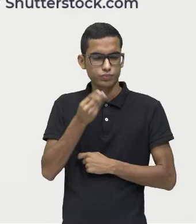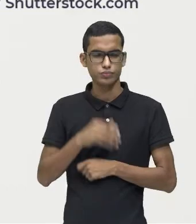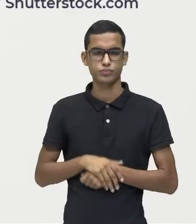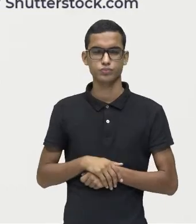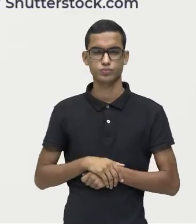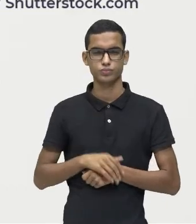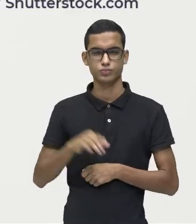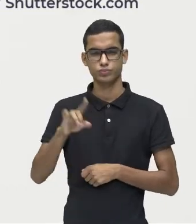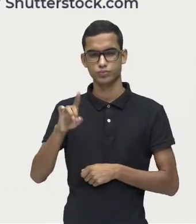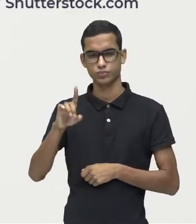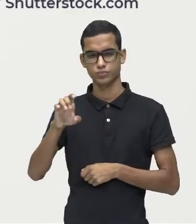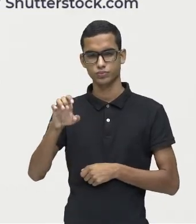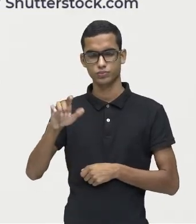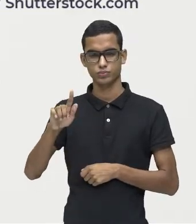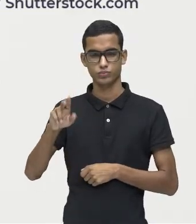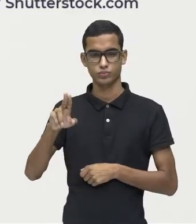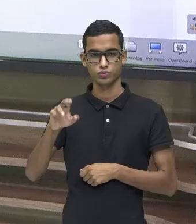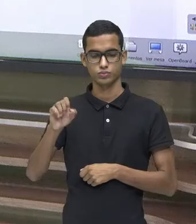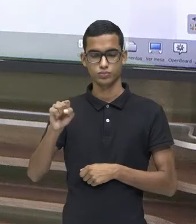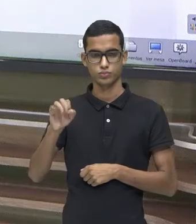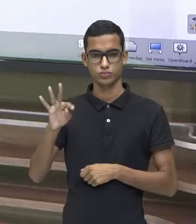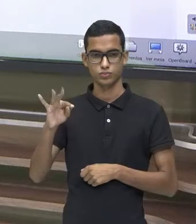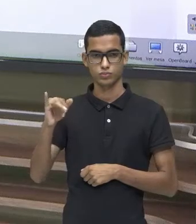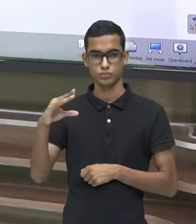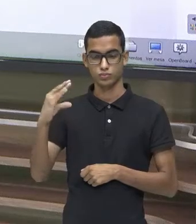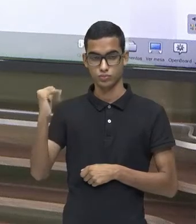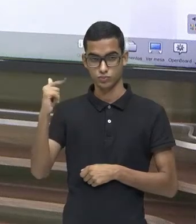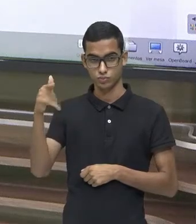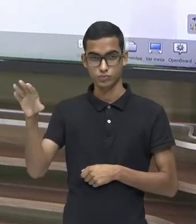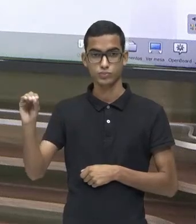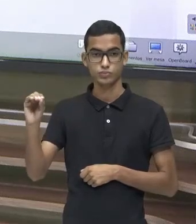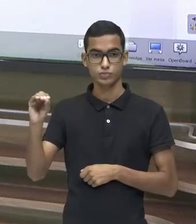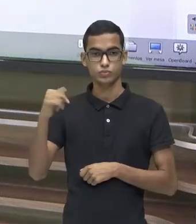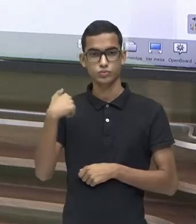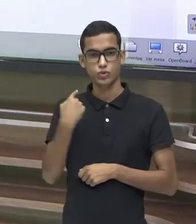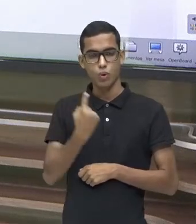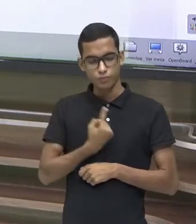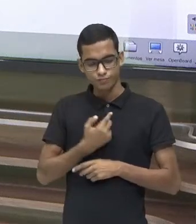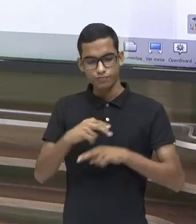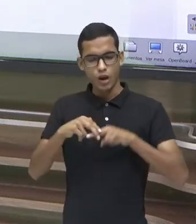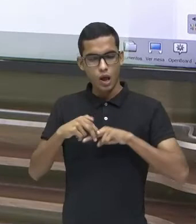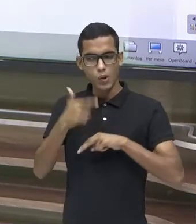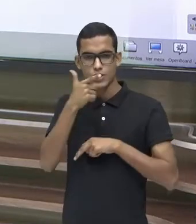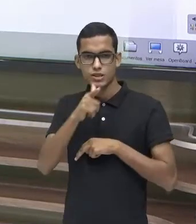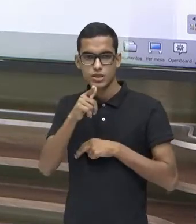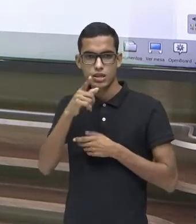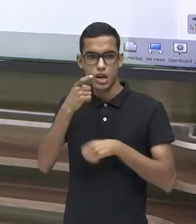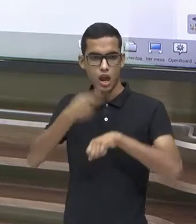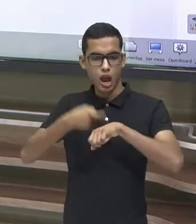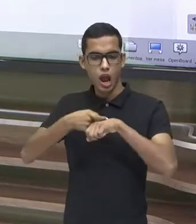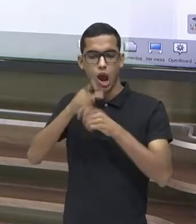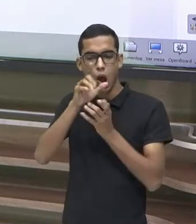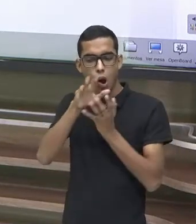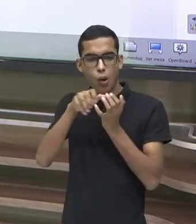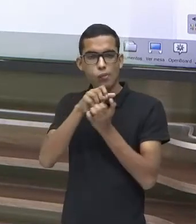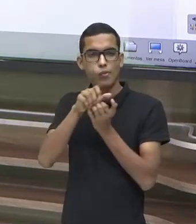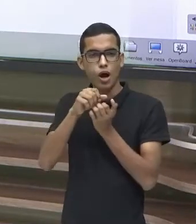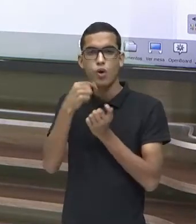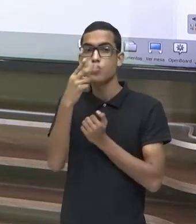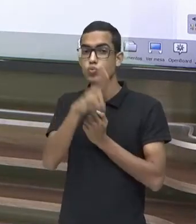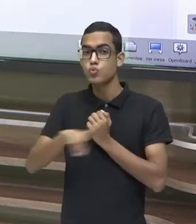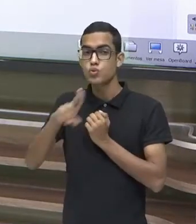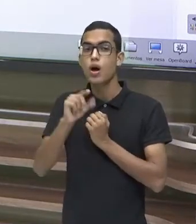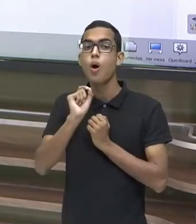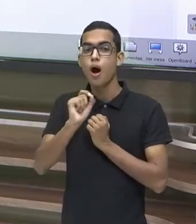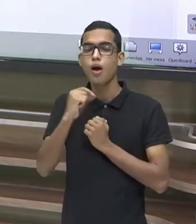gente precisa ali mastigar esse alimento, né? Então, para isso, a gente vai utilizar o quê? A nossa boca, né? Quando nós ingerimos ali o